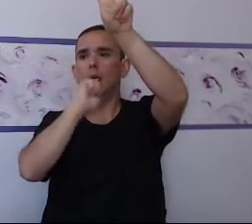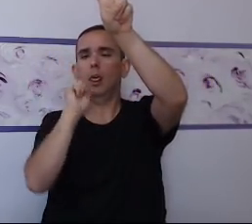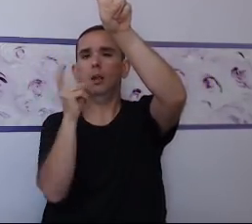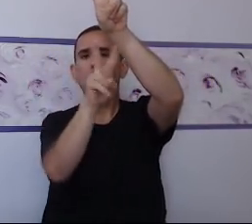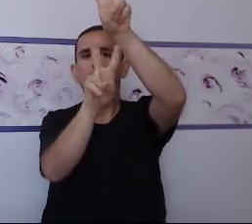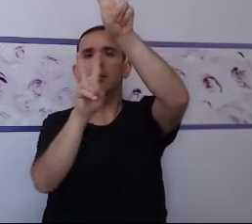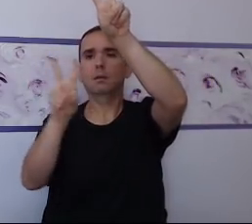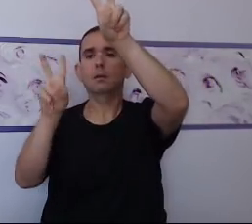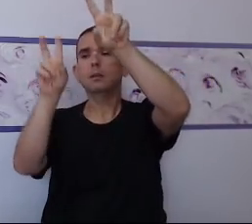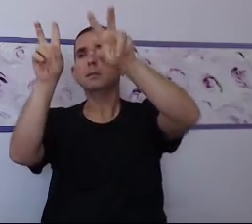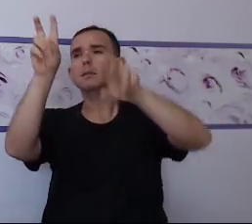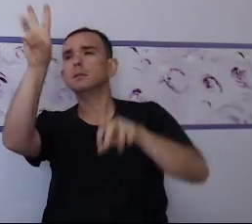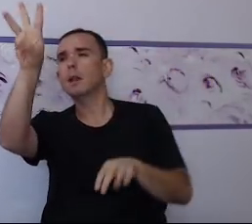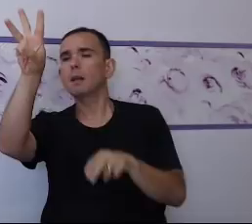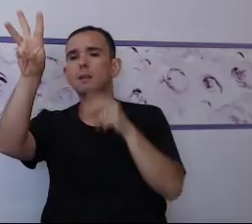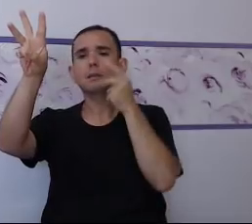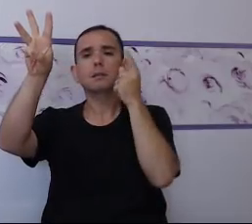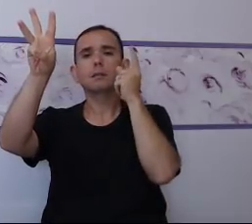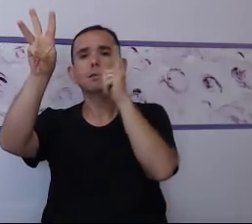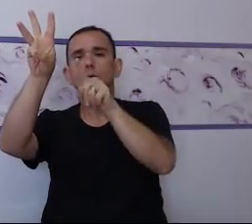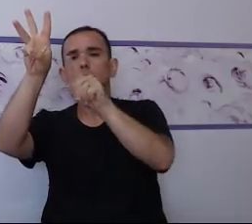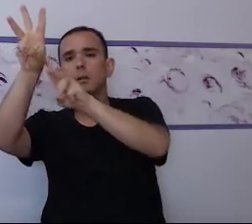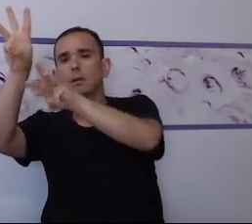outra sugestão de atividade de matemática.